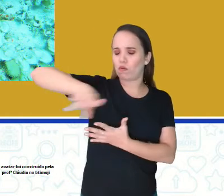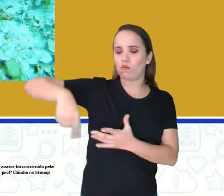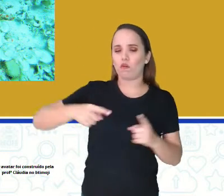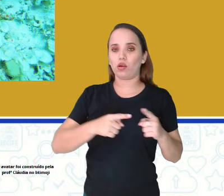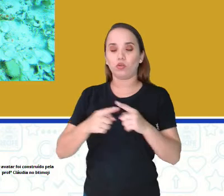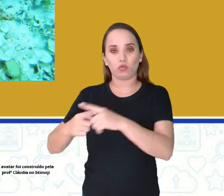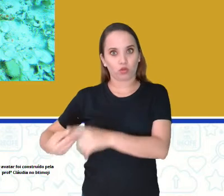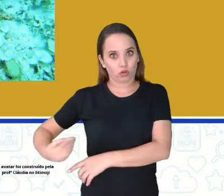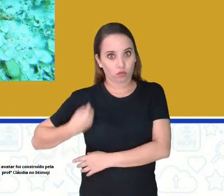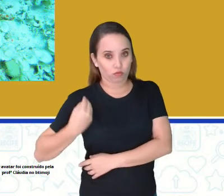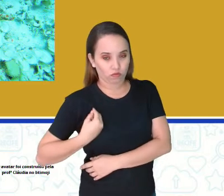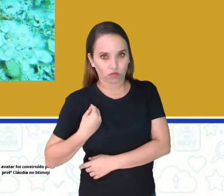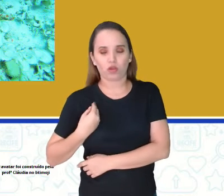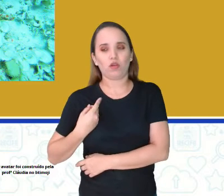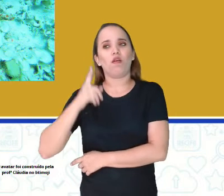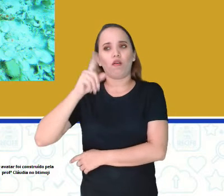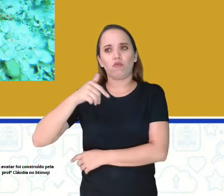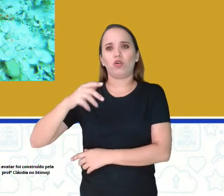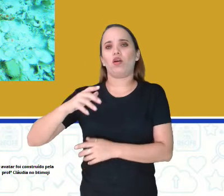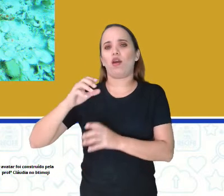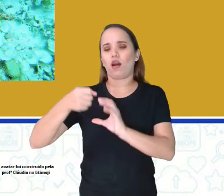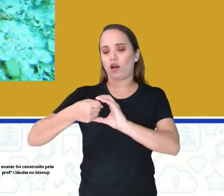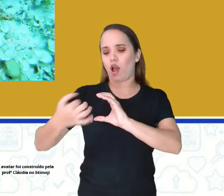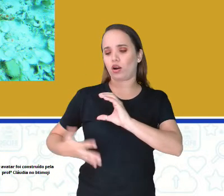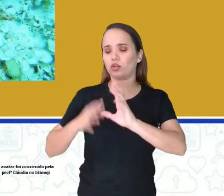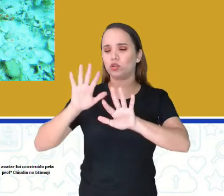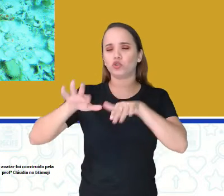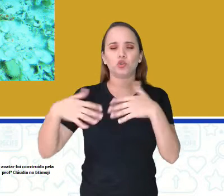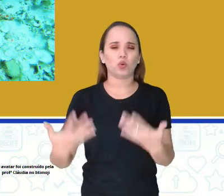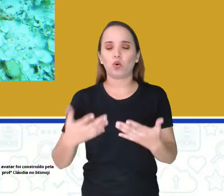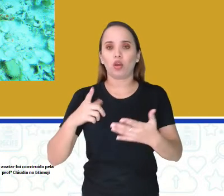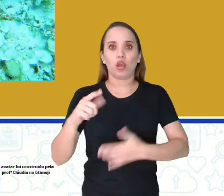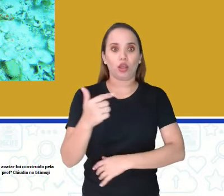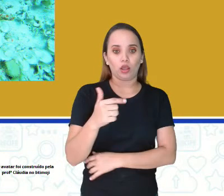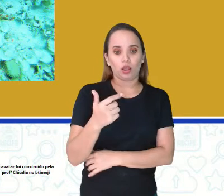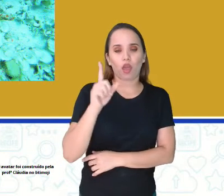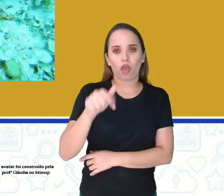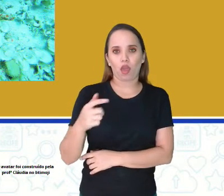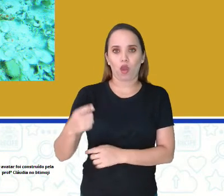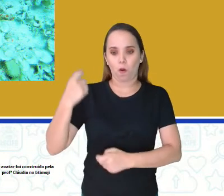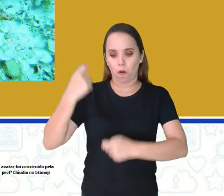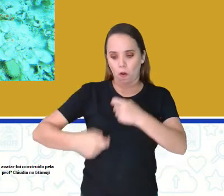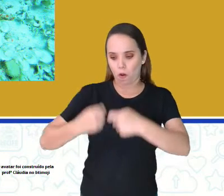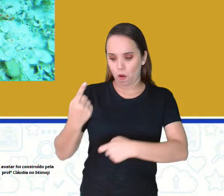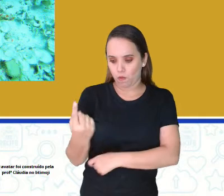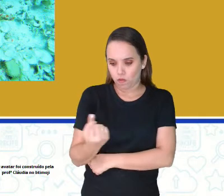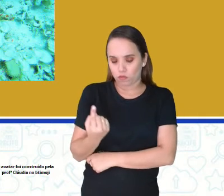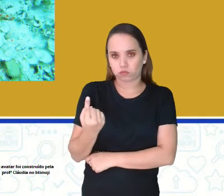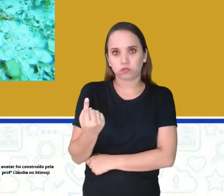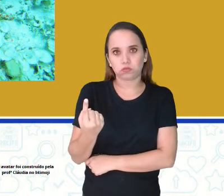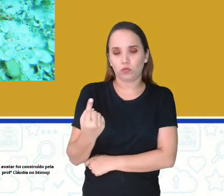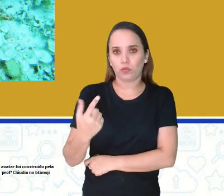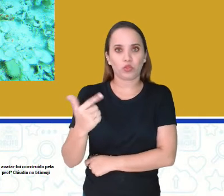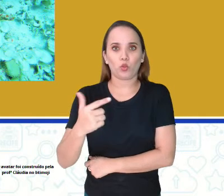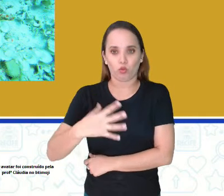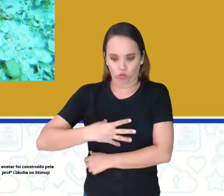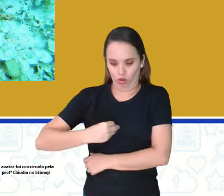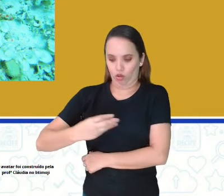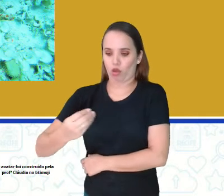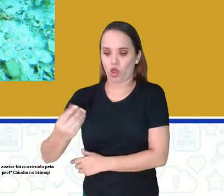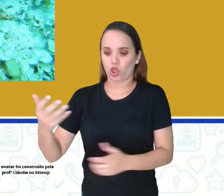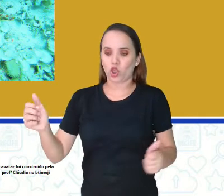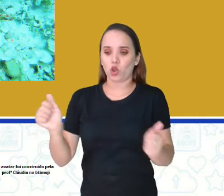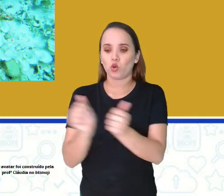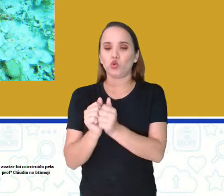pela formação de um novo ser sem que haja mistura do material genético, ou seja, sem que ocorra a fusão dos